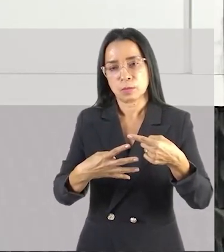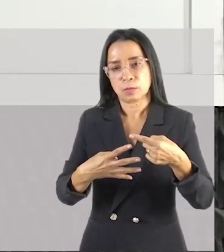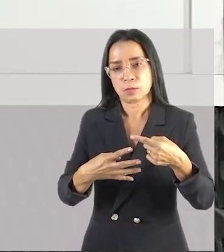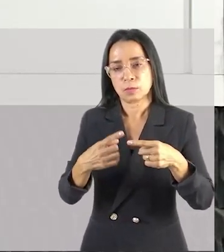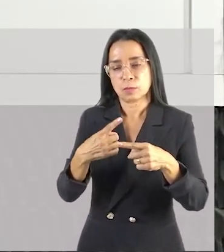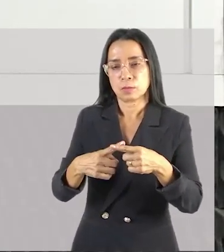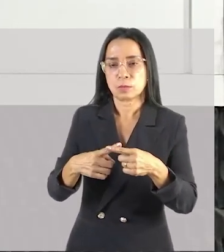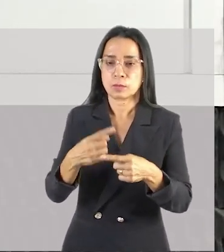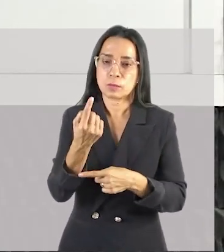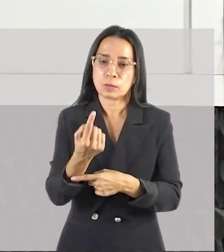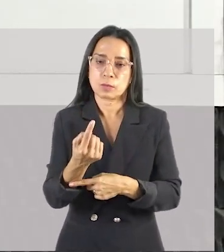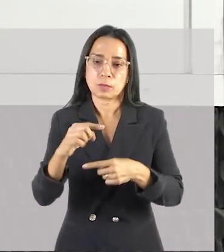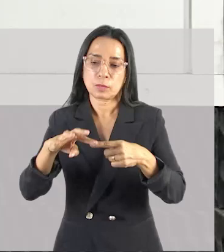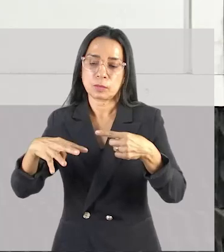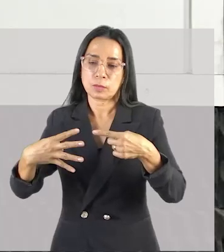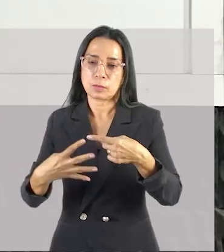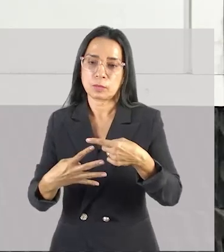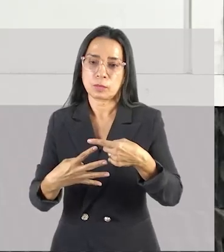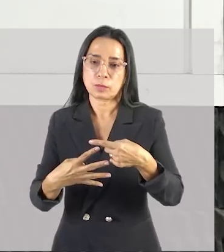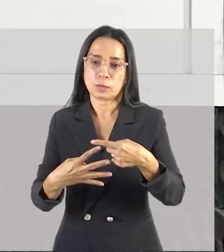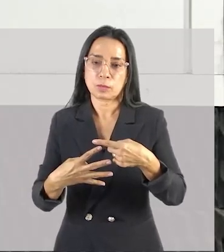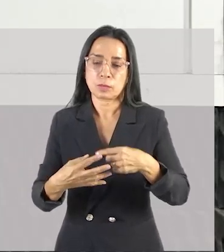multiplicado por 1 sobre 4.